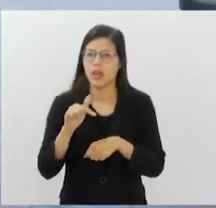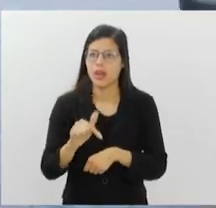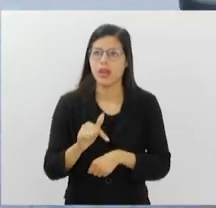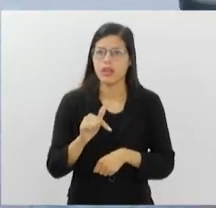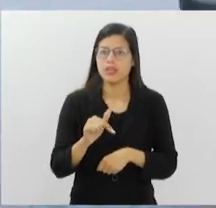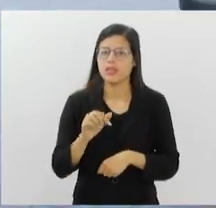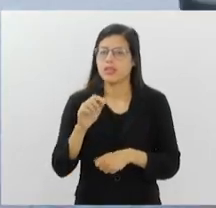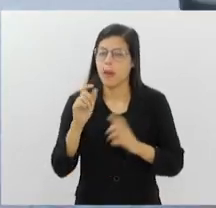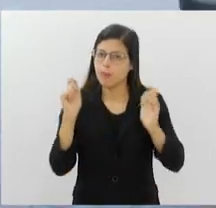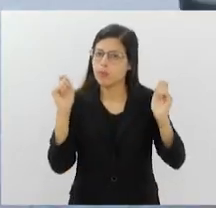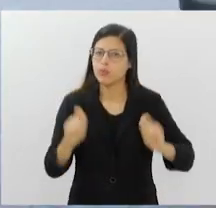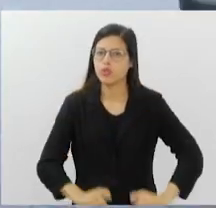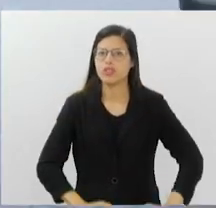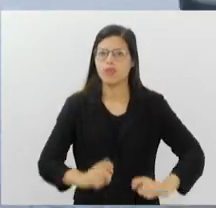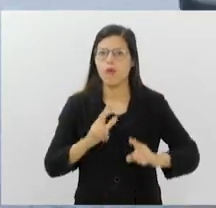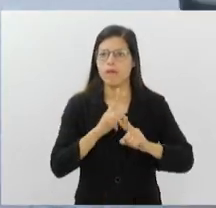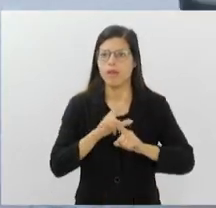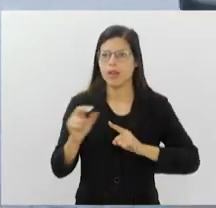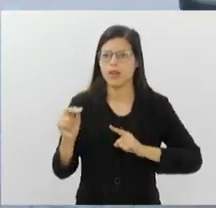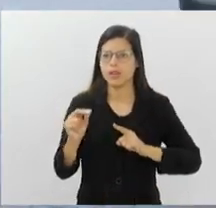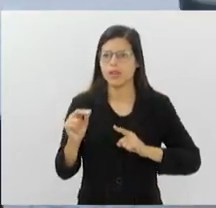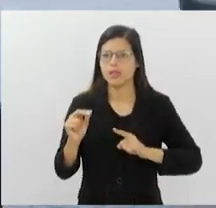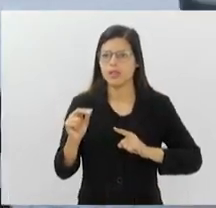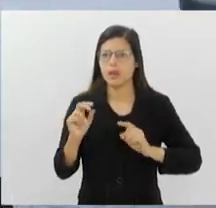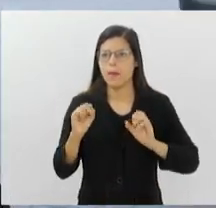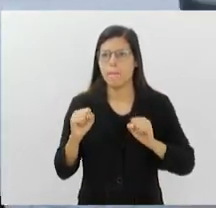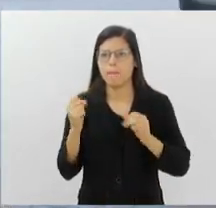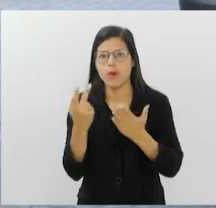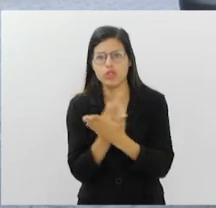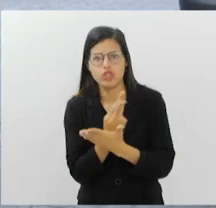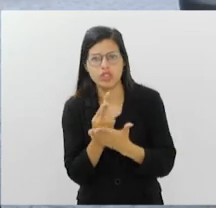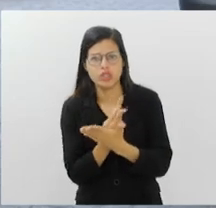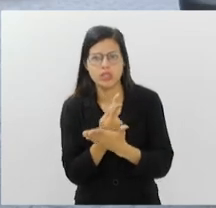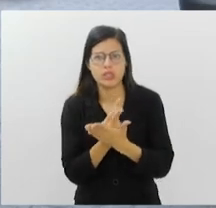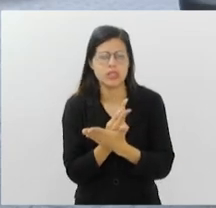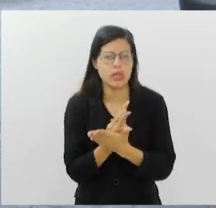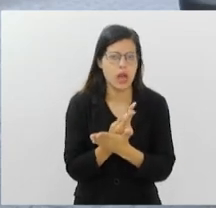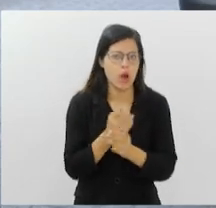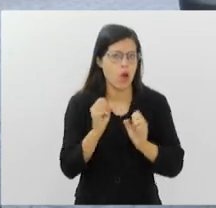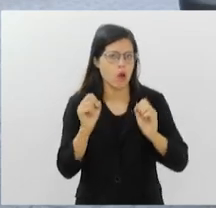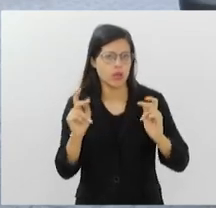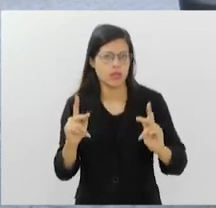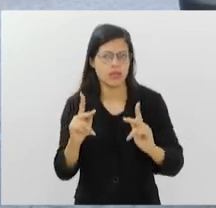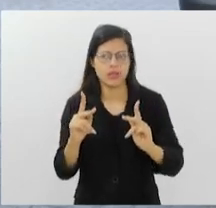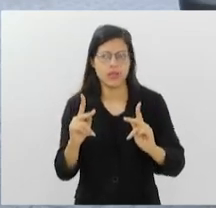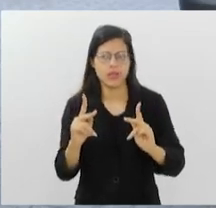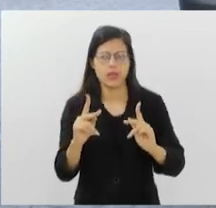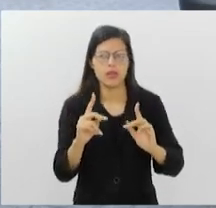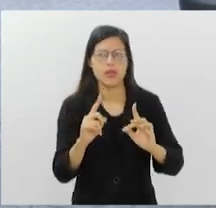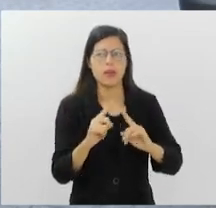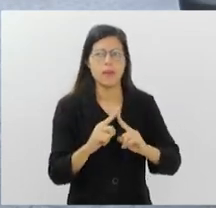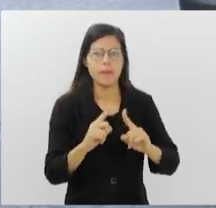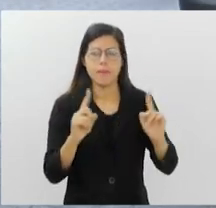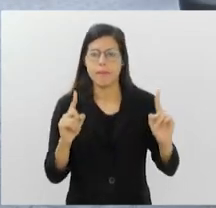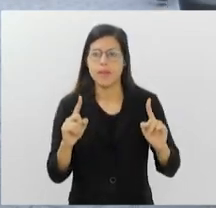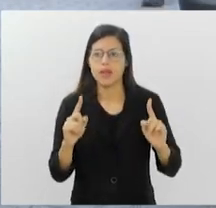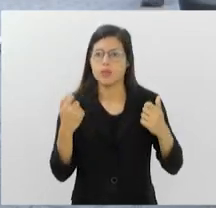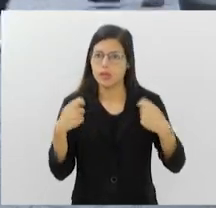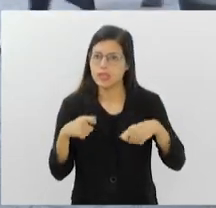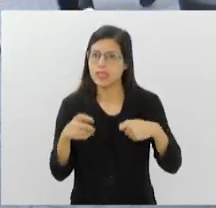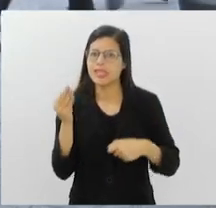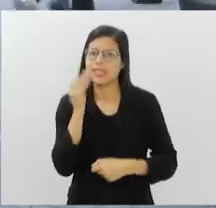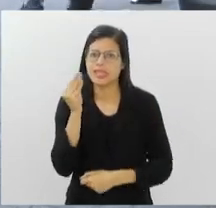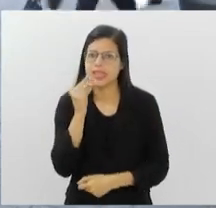Pelé sem goleiro. Ele pode errar? Pode. Vai ser um caso aqui em mil. Então, sífilis congênita